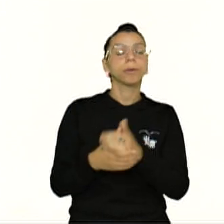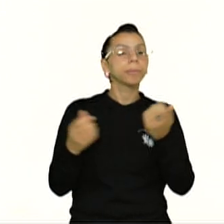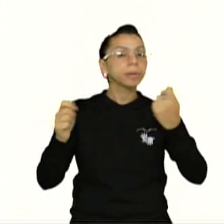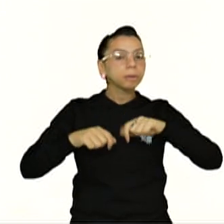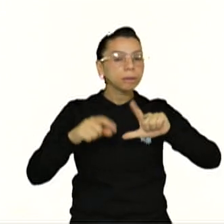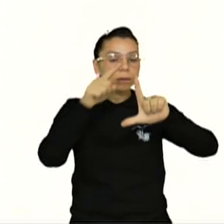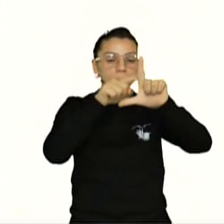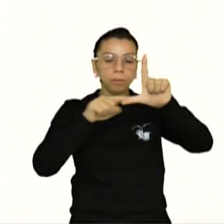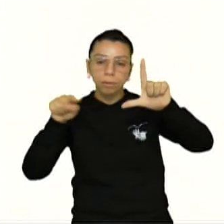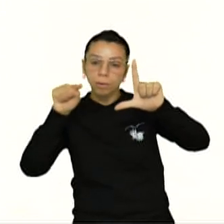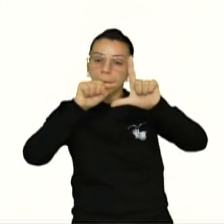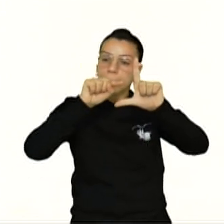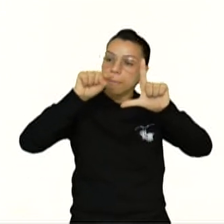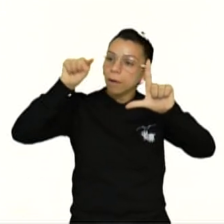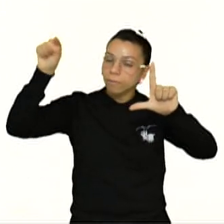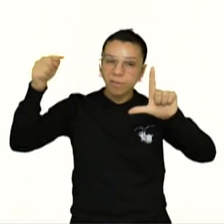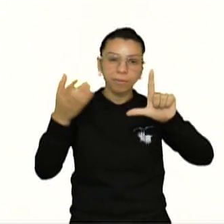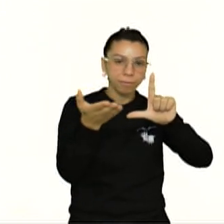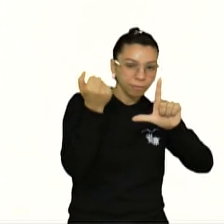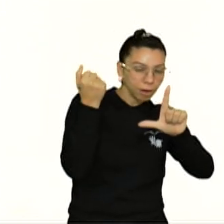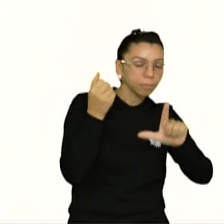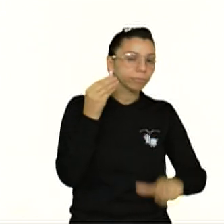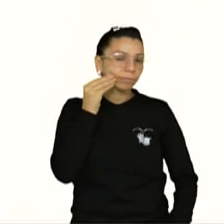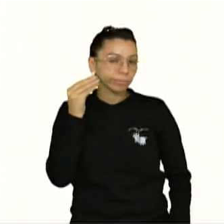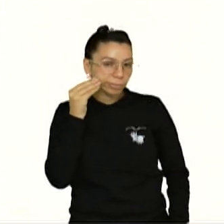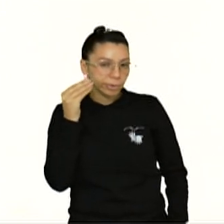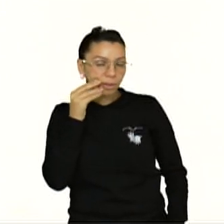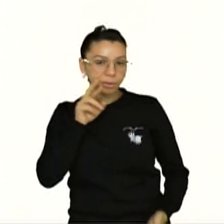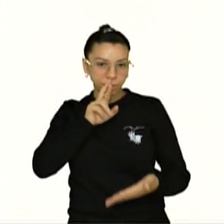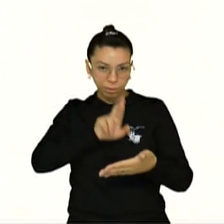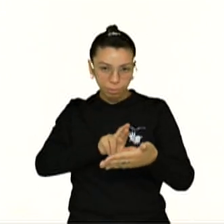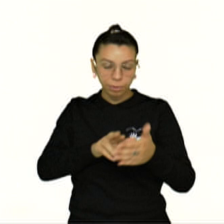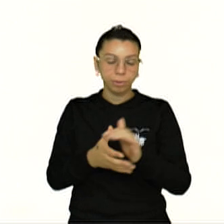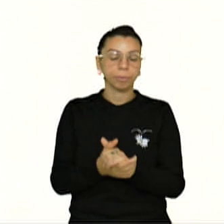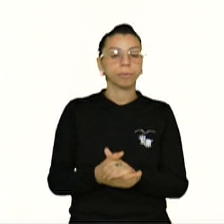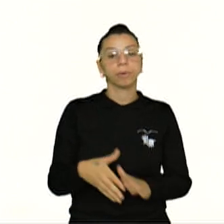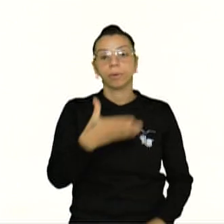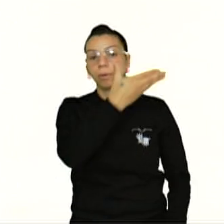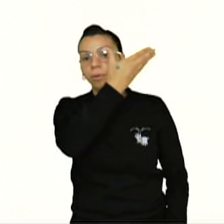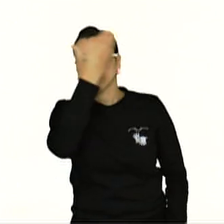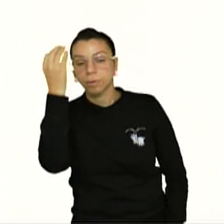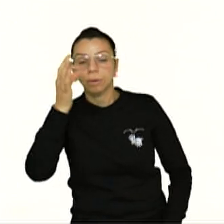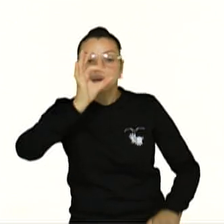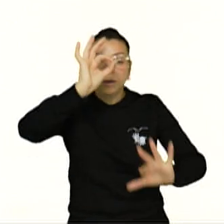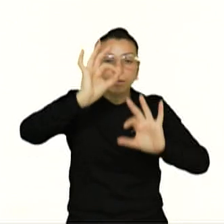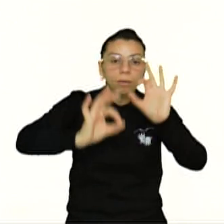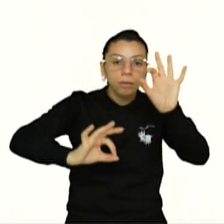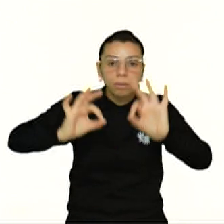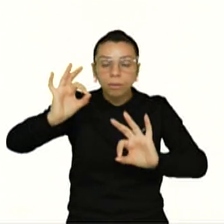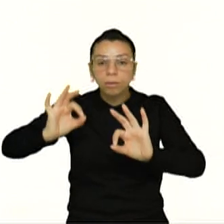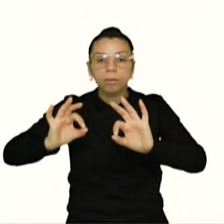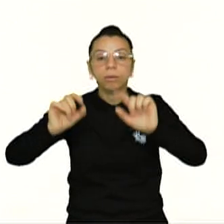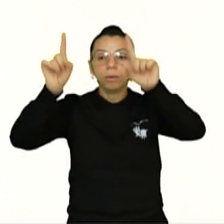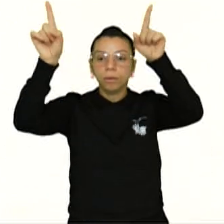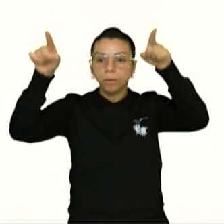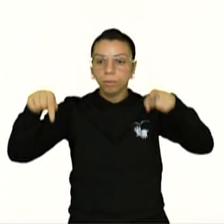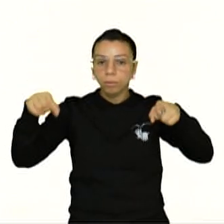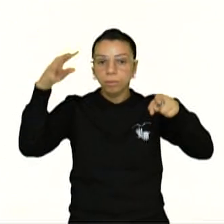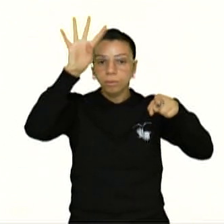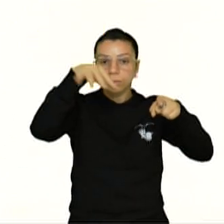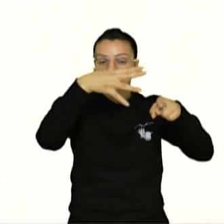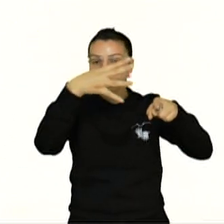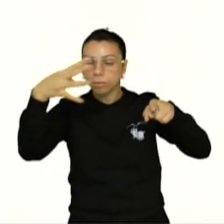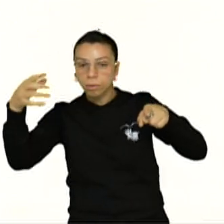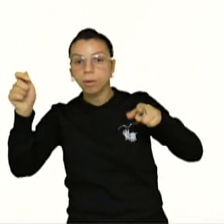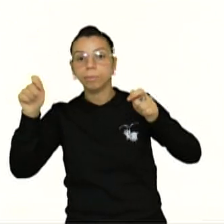estão alinhados. Então, vamos lá, vamos ver se vocês conseguem. Não esquece de montar a matriz e colocar